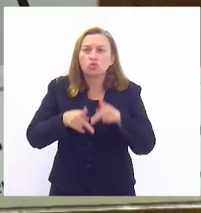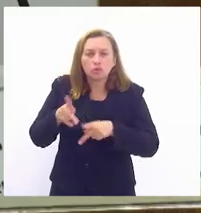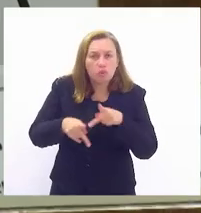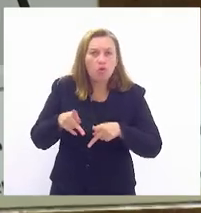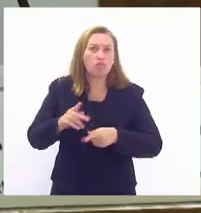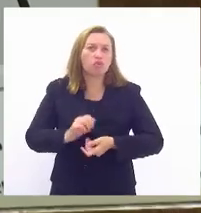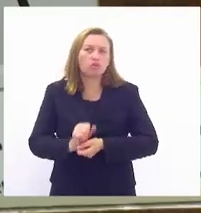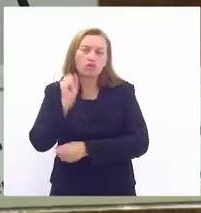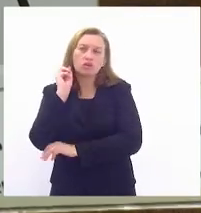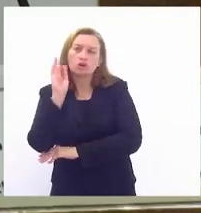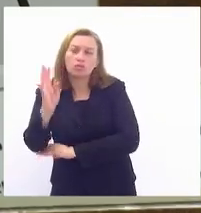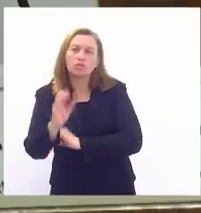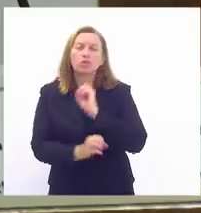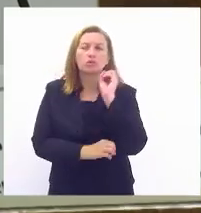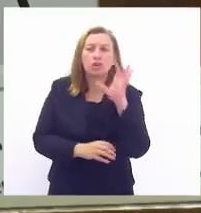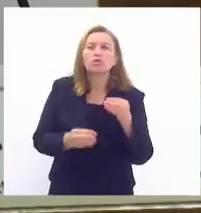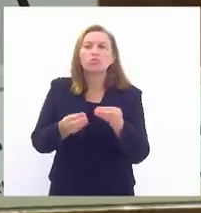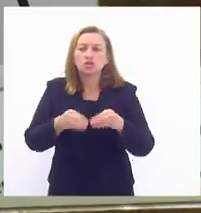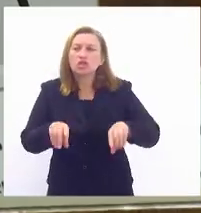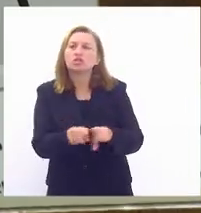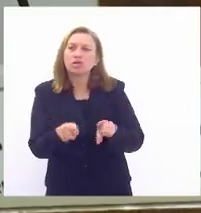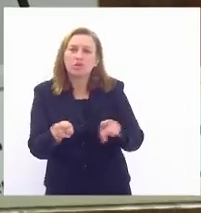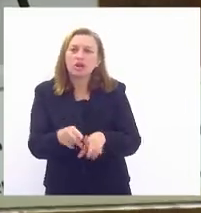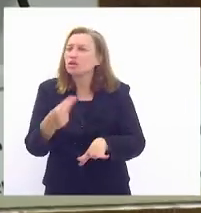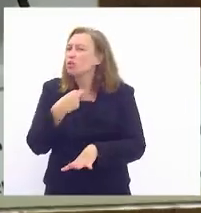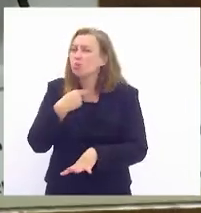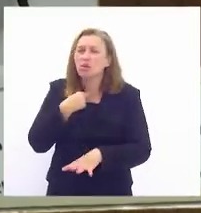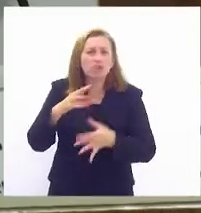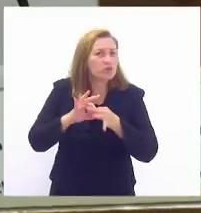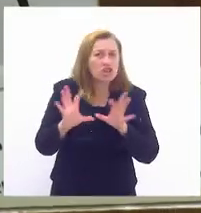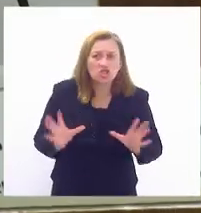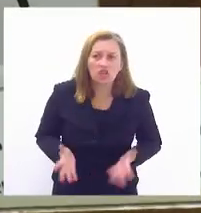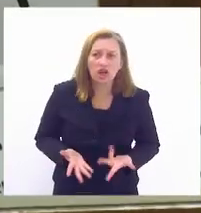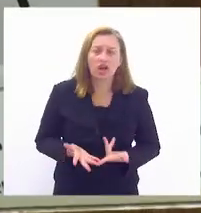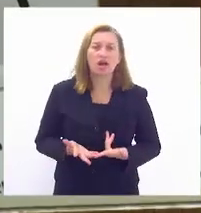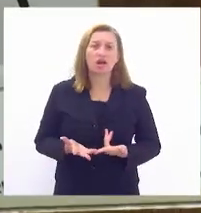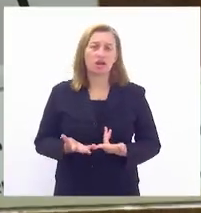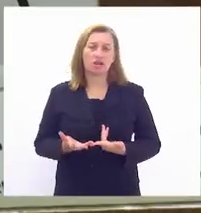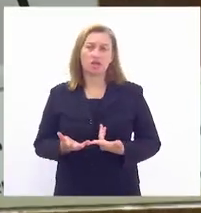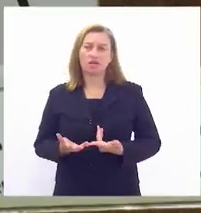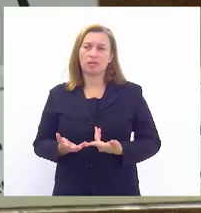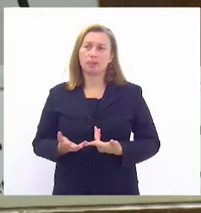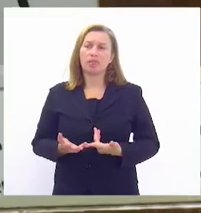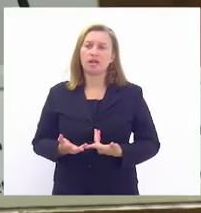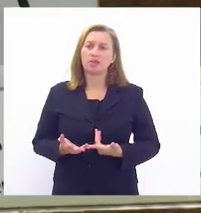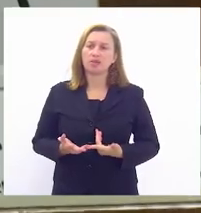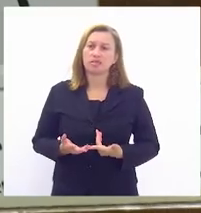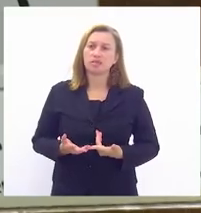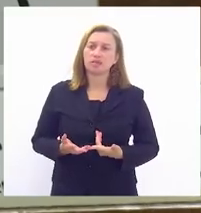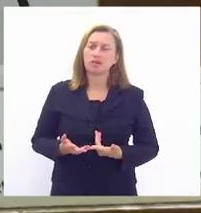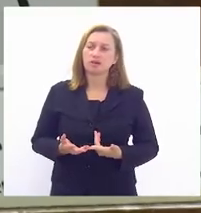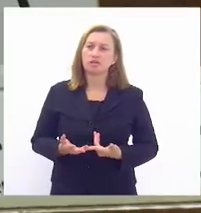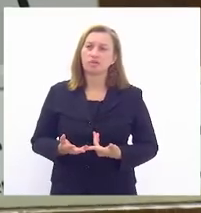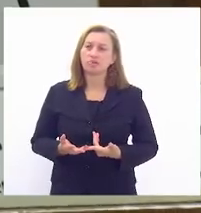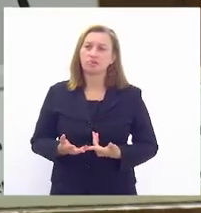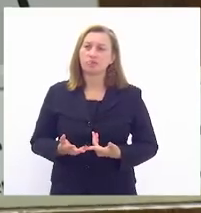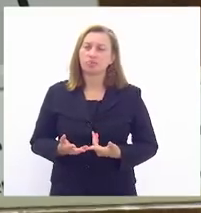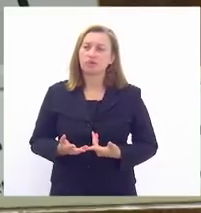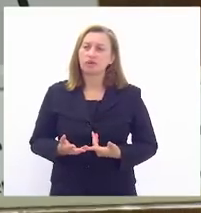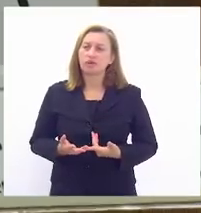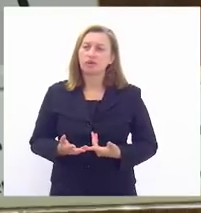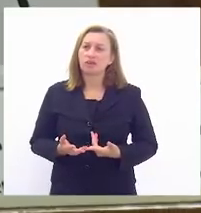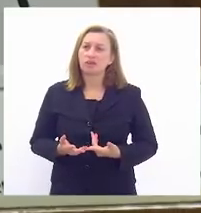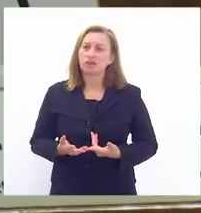ambiente. Nós não podemos, deles, de forma alguma, permitir que esse decreto tenha até